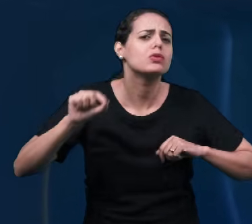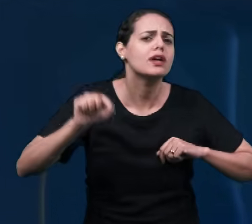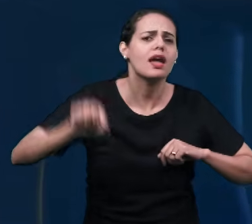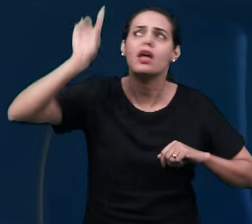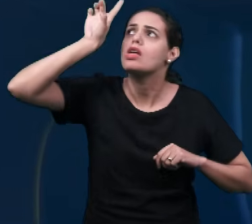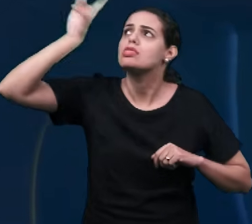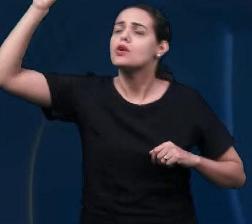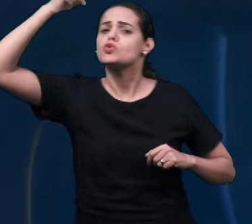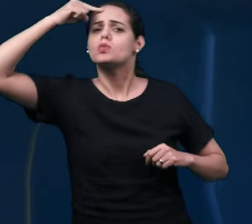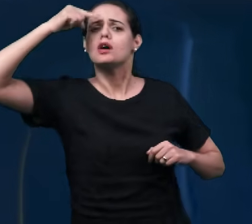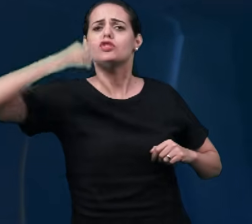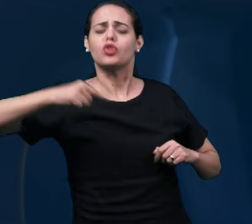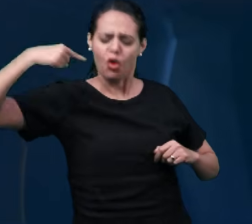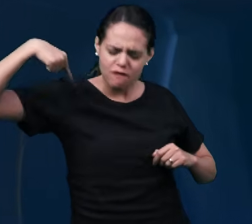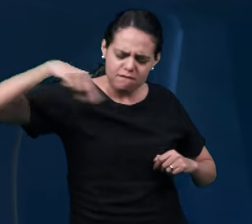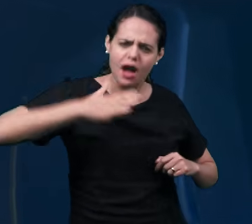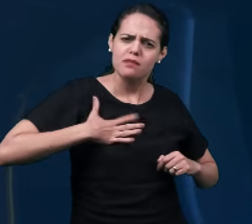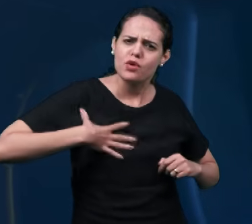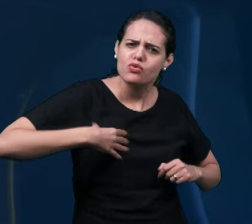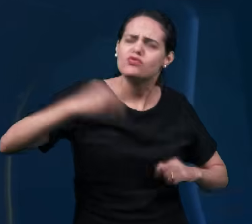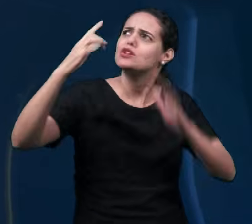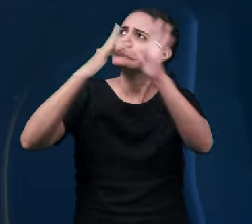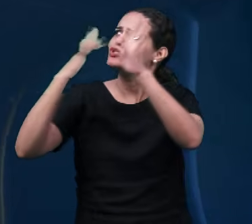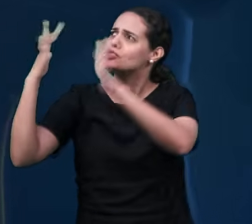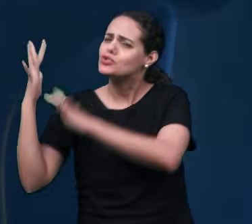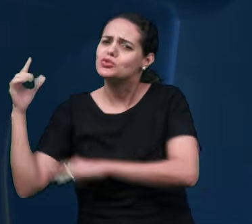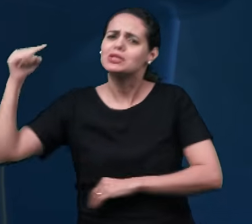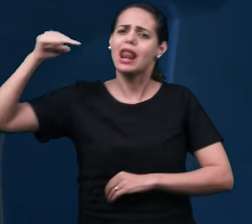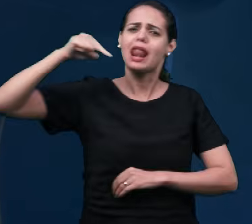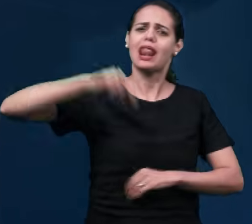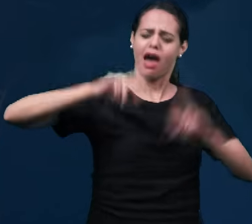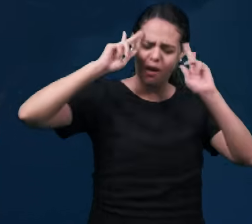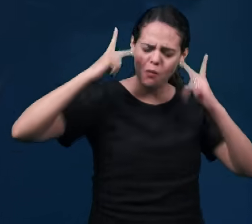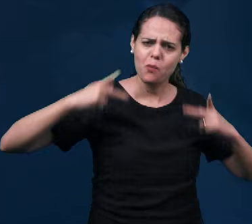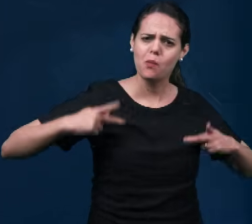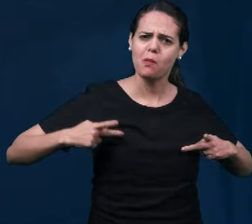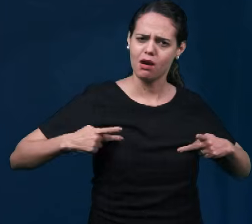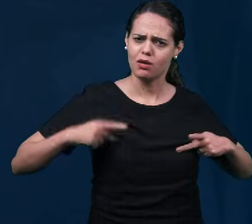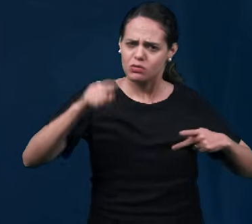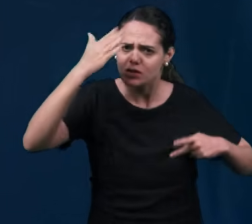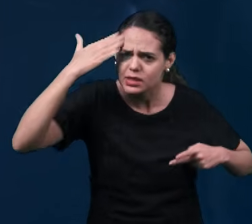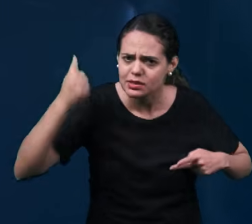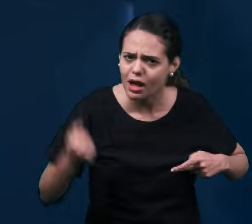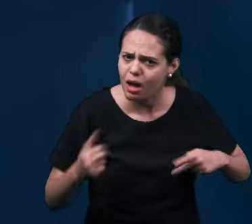a morrer na cruz pra nos